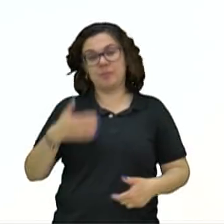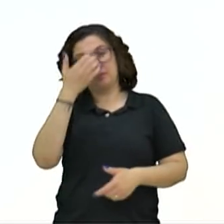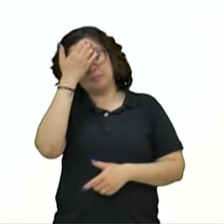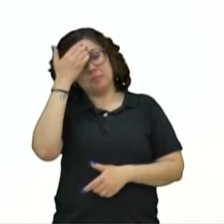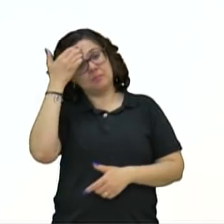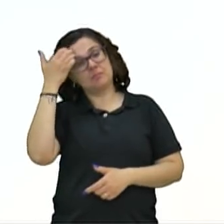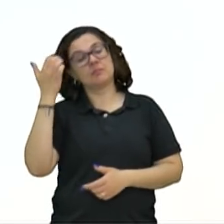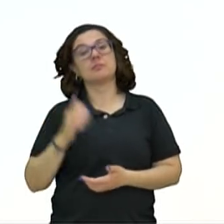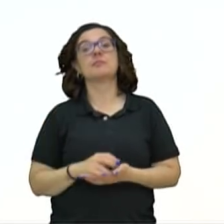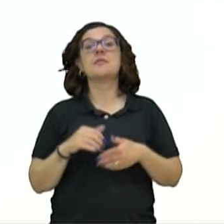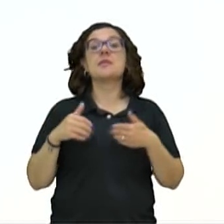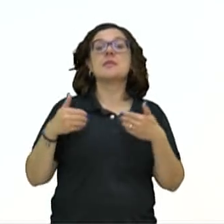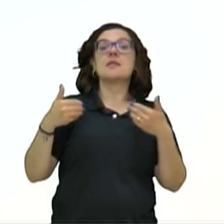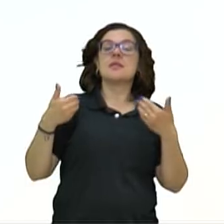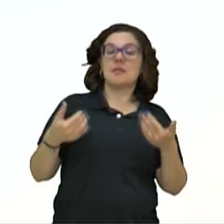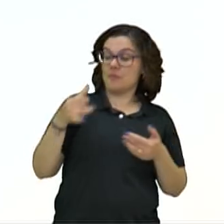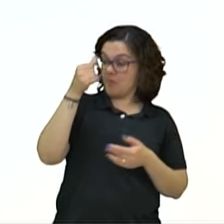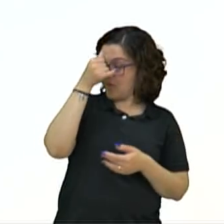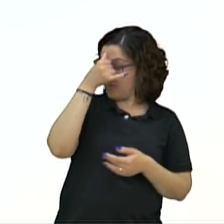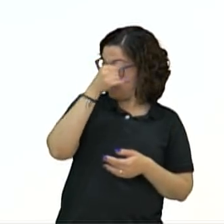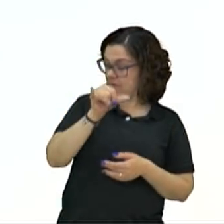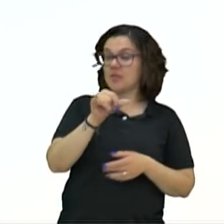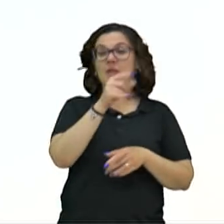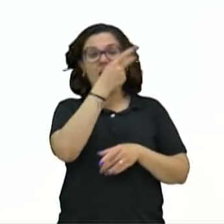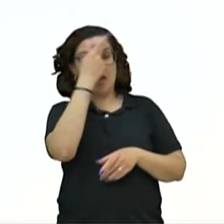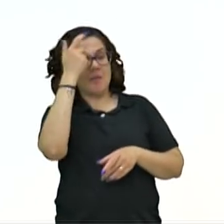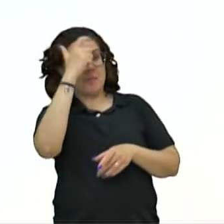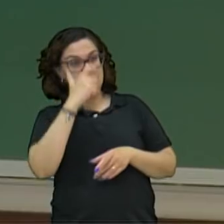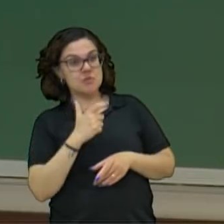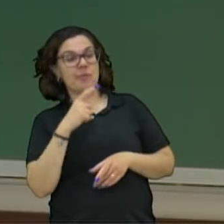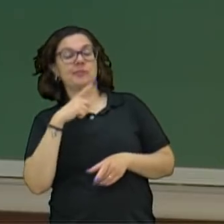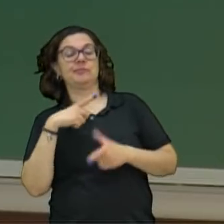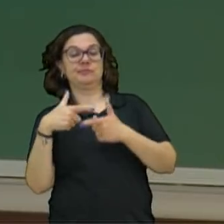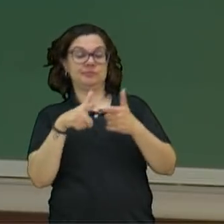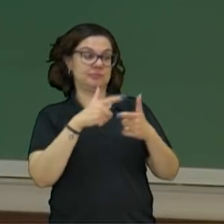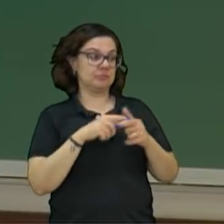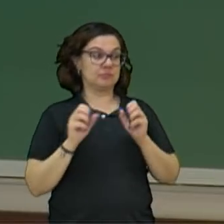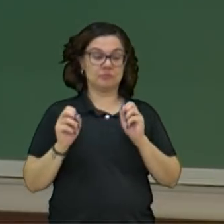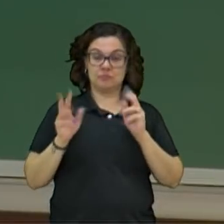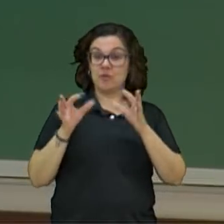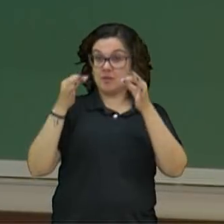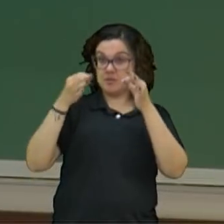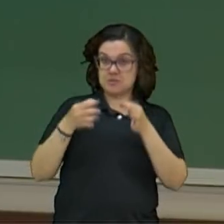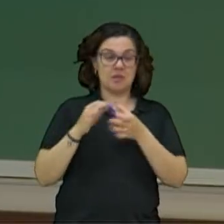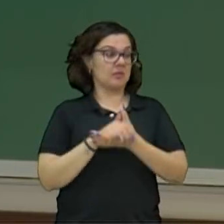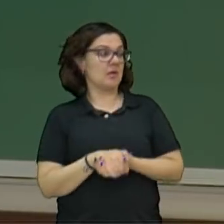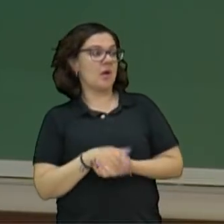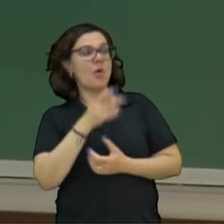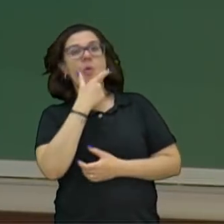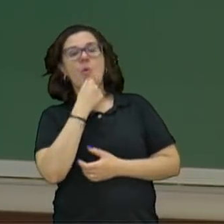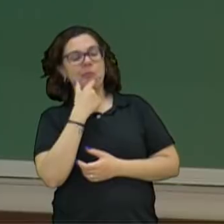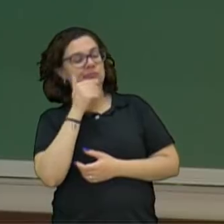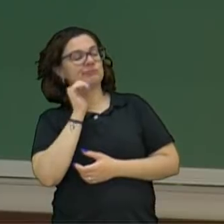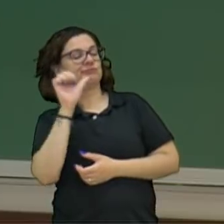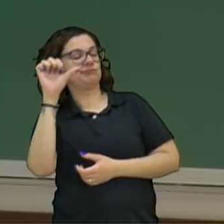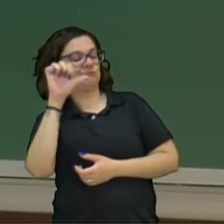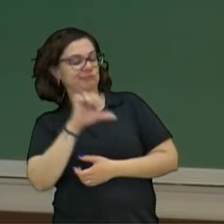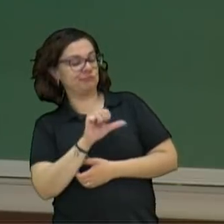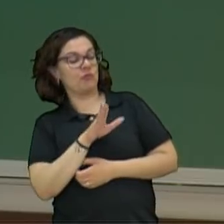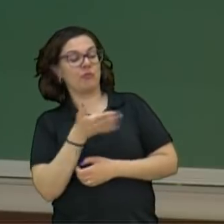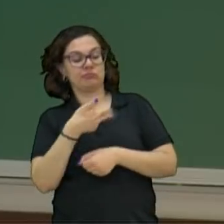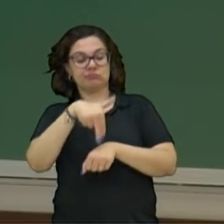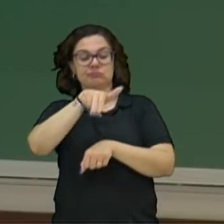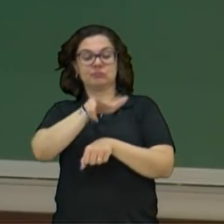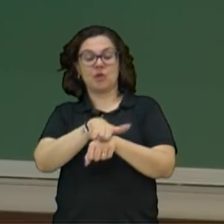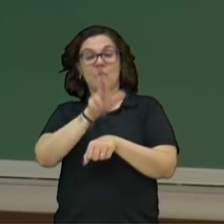da pessoa, tá? Evitando que o organismo dela sofra danos, certo? O rapaz ficou mal, foi para a UTI, mas